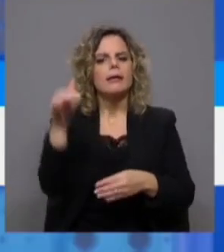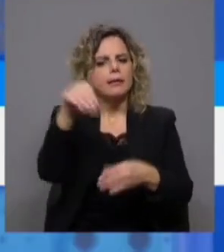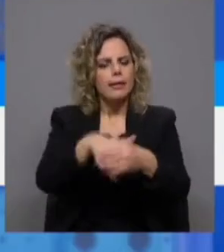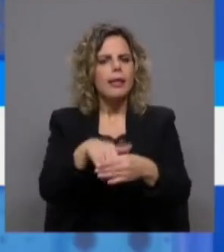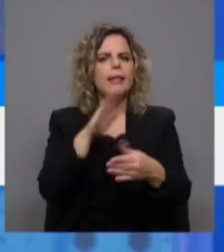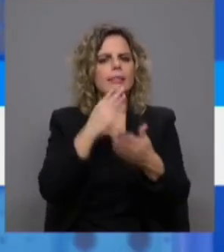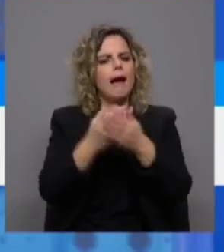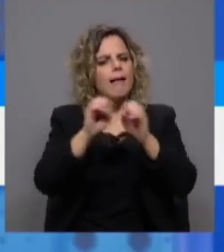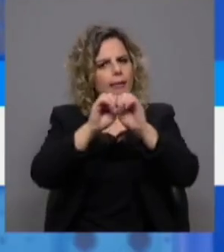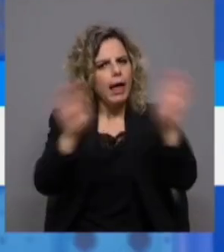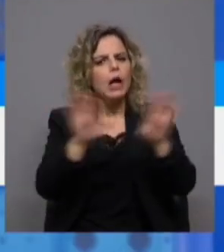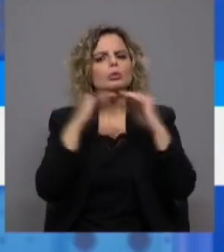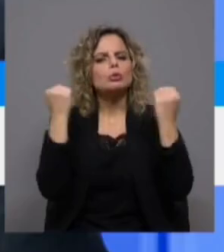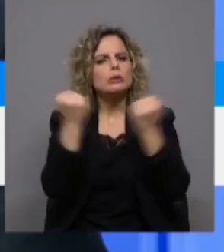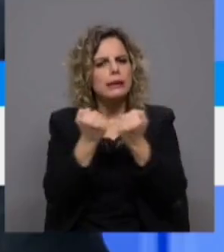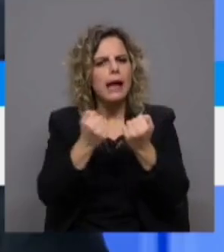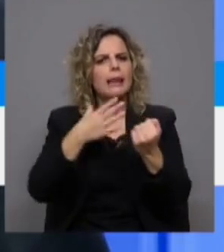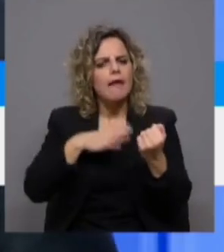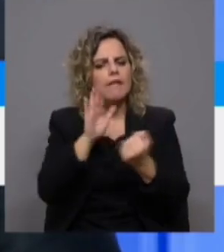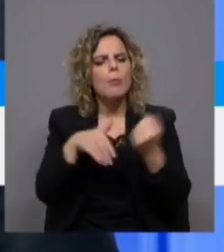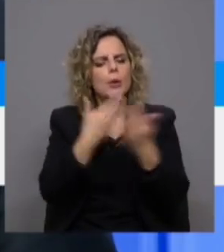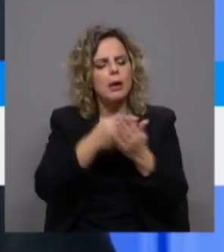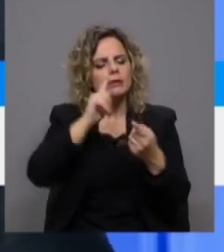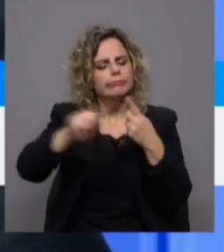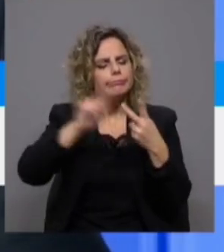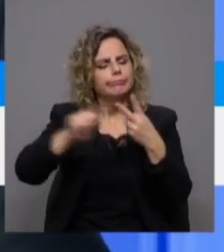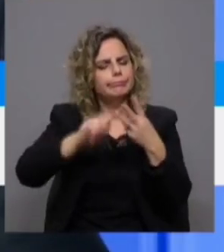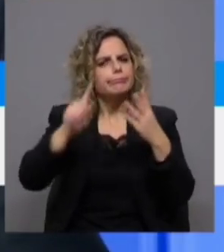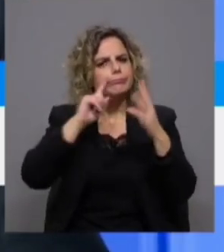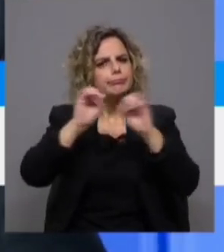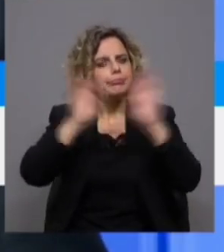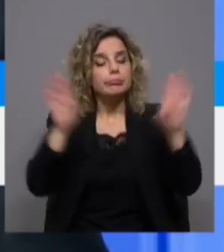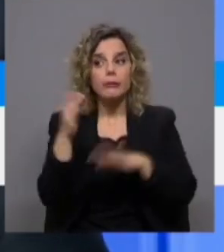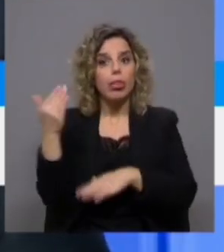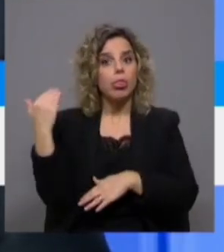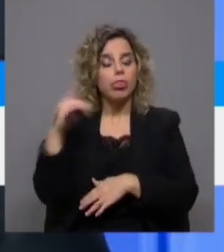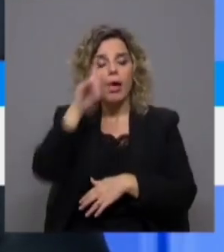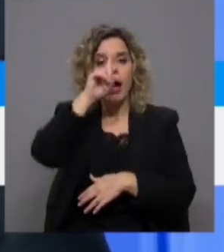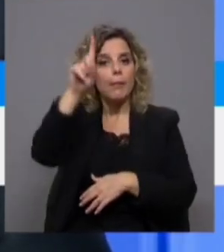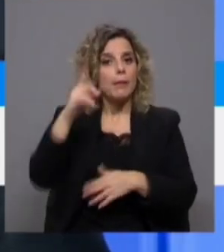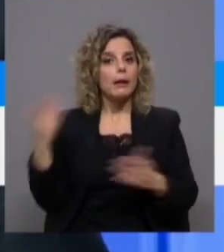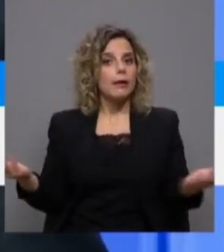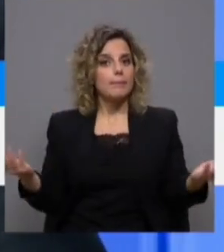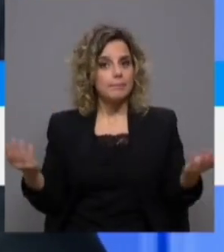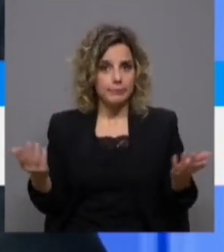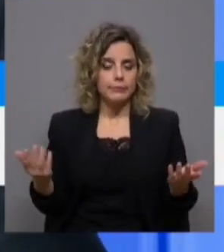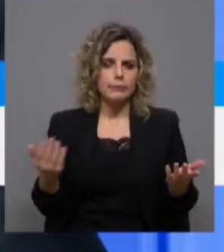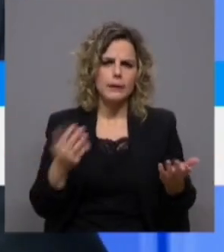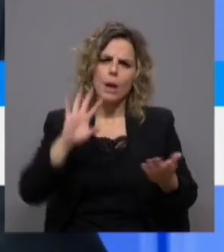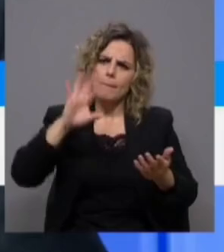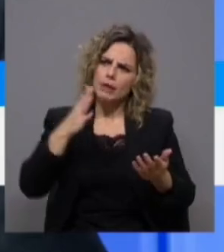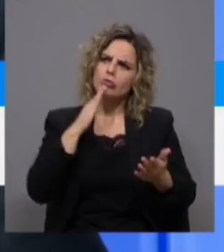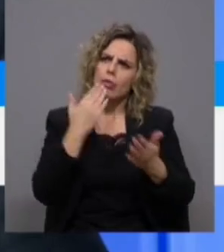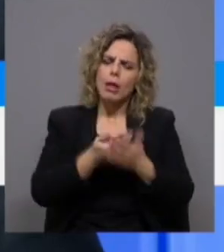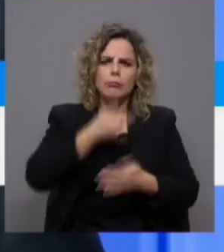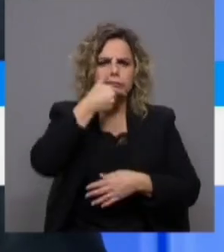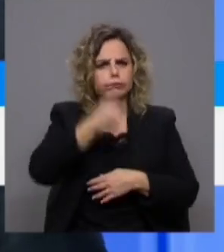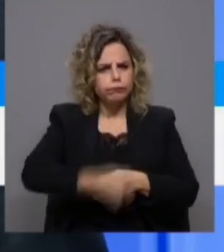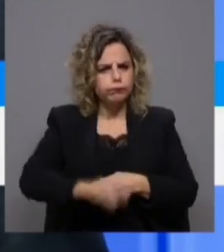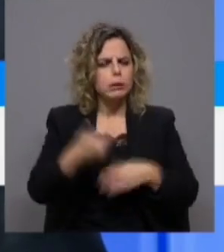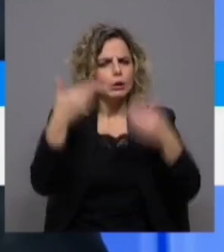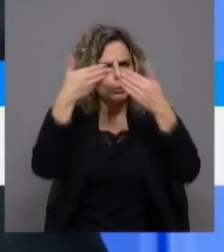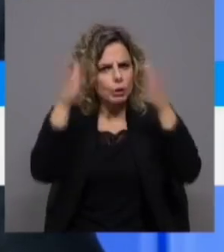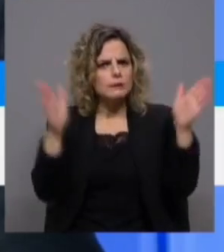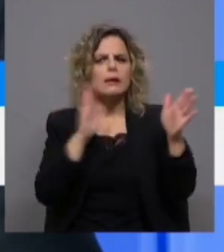defendem e as propostas que querem impor em cima da mesa como aconteceu recentemente na Alemanha um para estudar dar uma mostra de enorme maturidade democrática